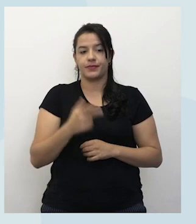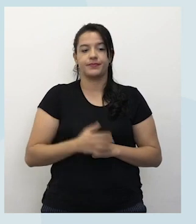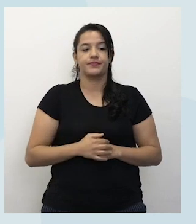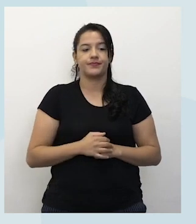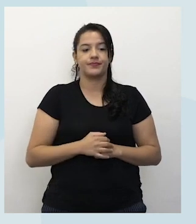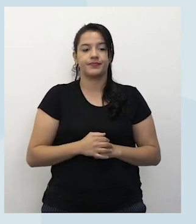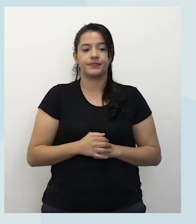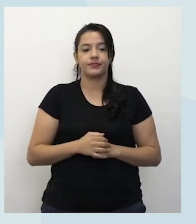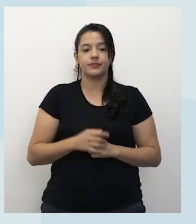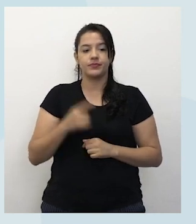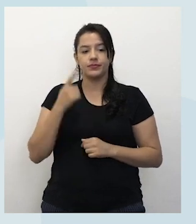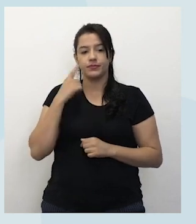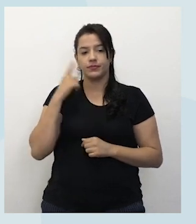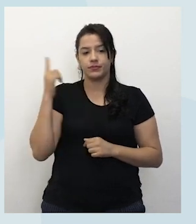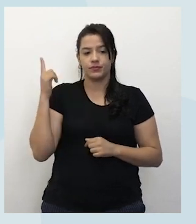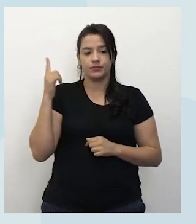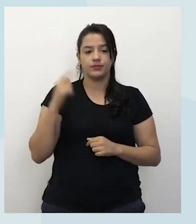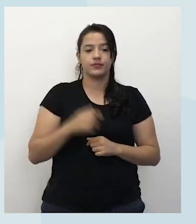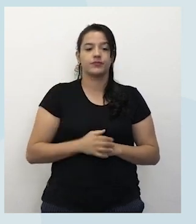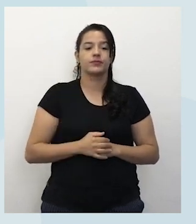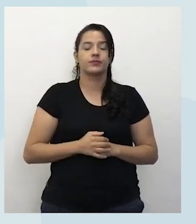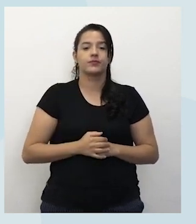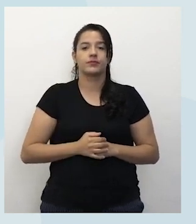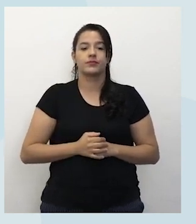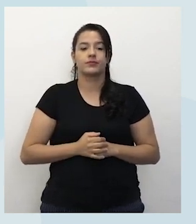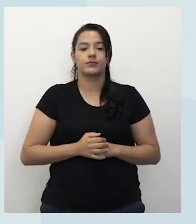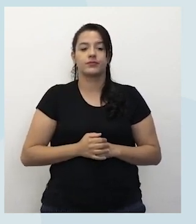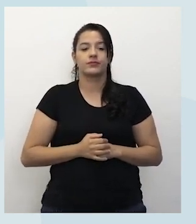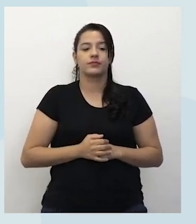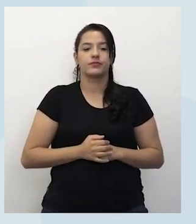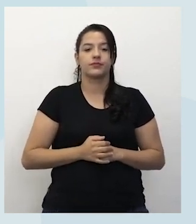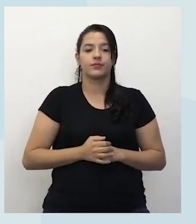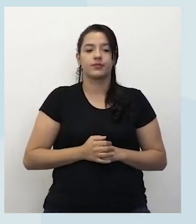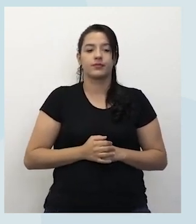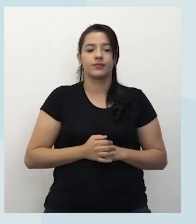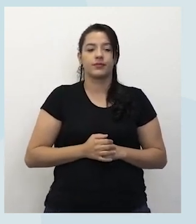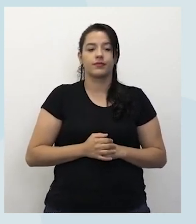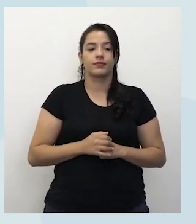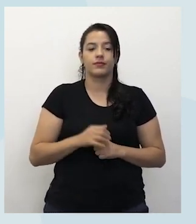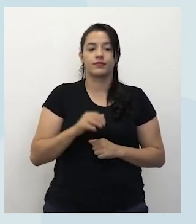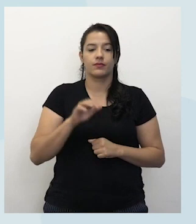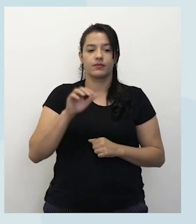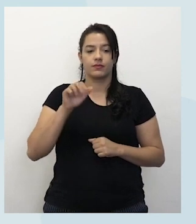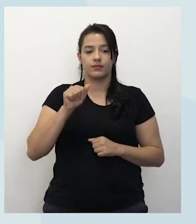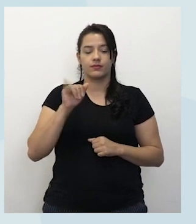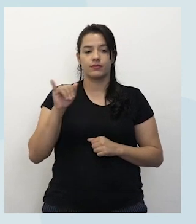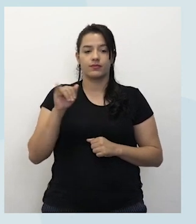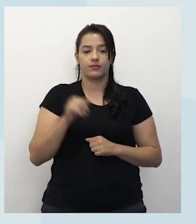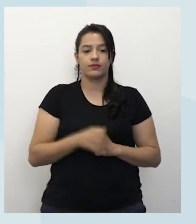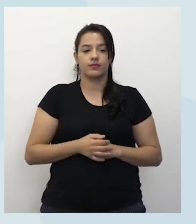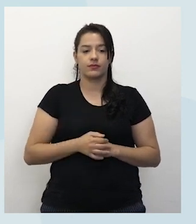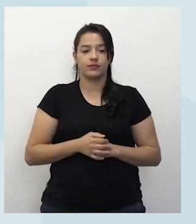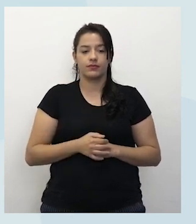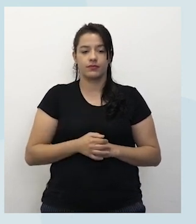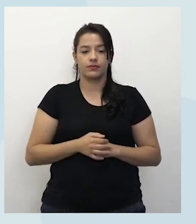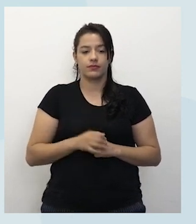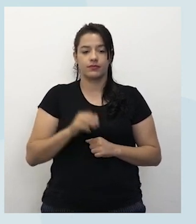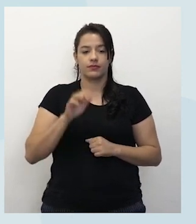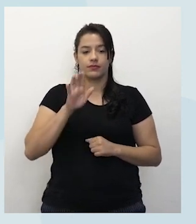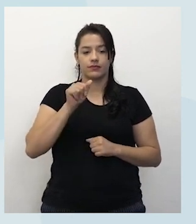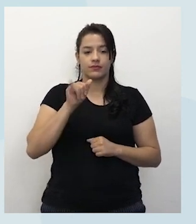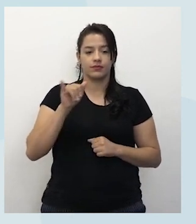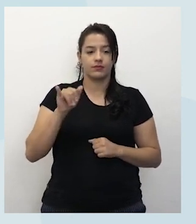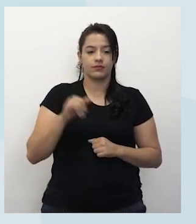é train, que é trem. Train. E aí a gente tem a pronúncia, ó. A, H, J,